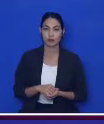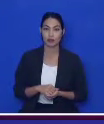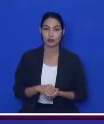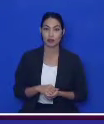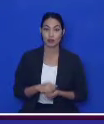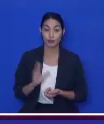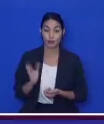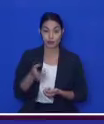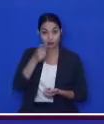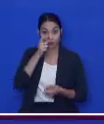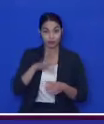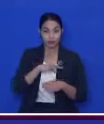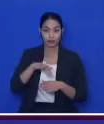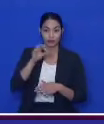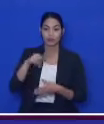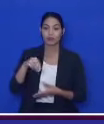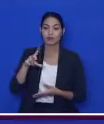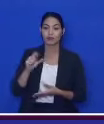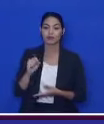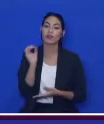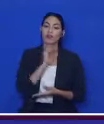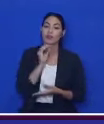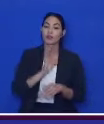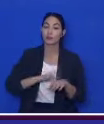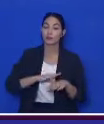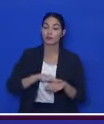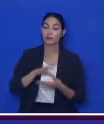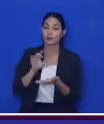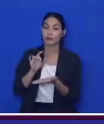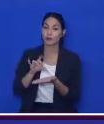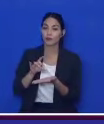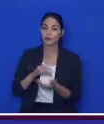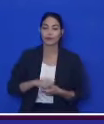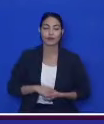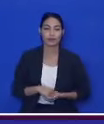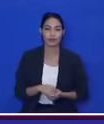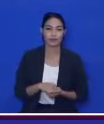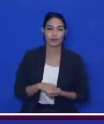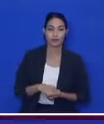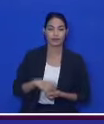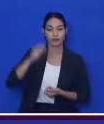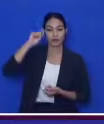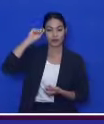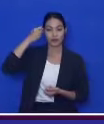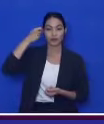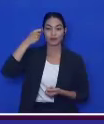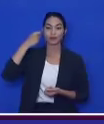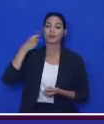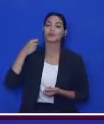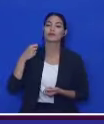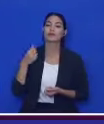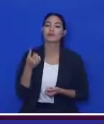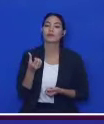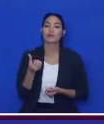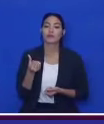Já acompanhamos o sorteio da Mega Sena. Na sequência tem Loto Fácil. Bola preta, número